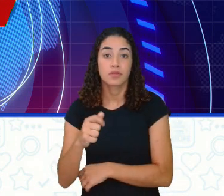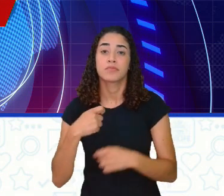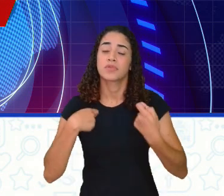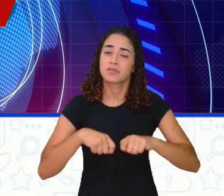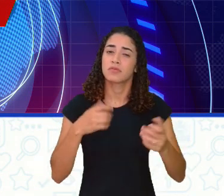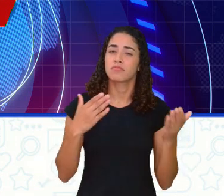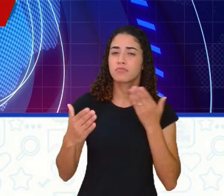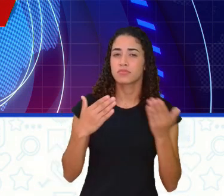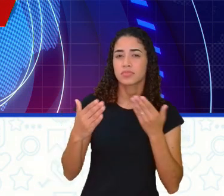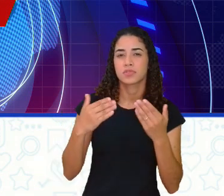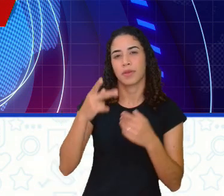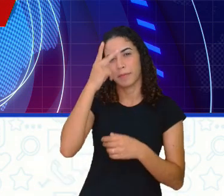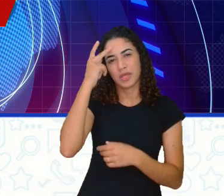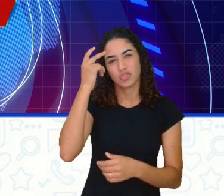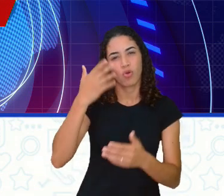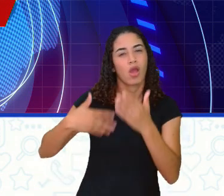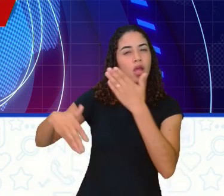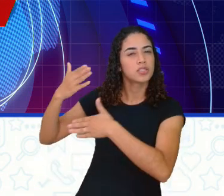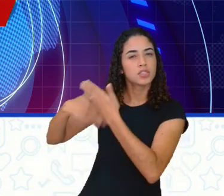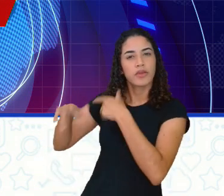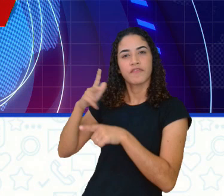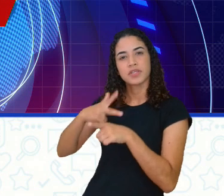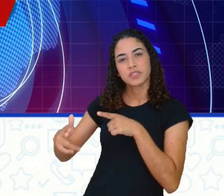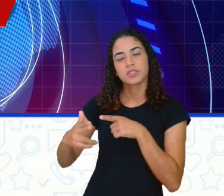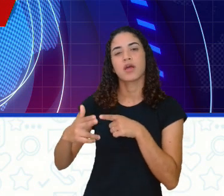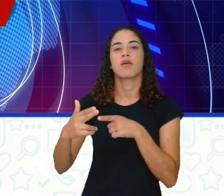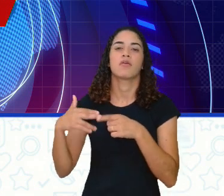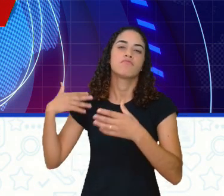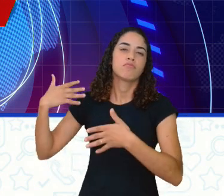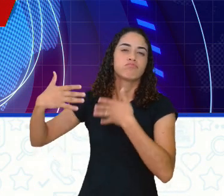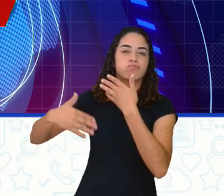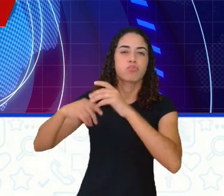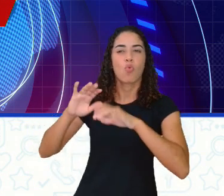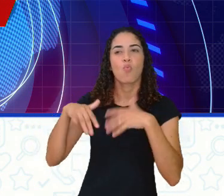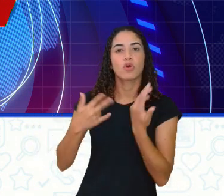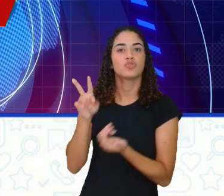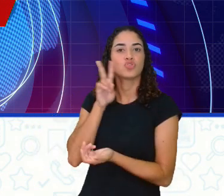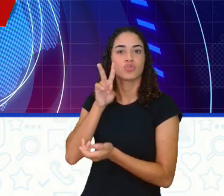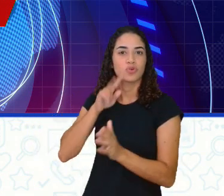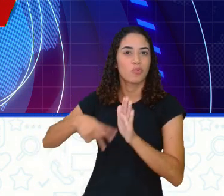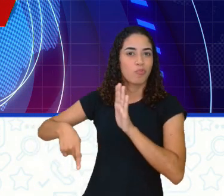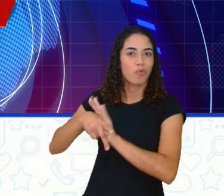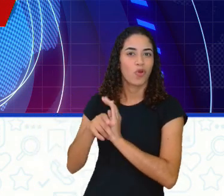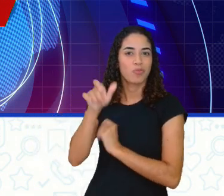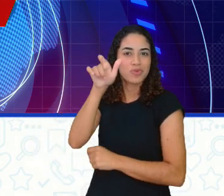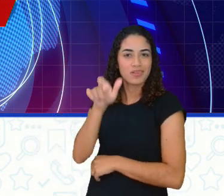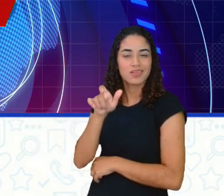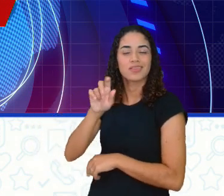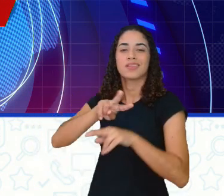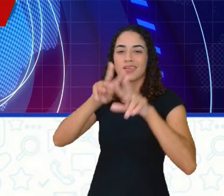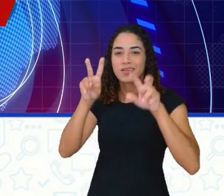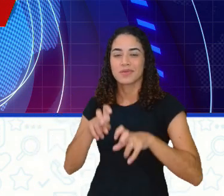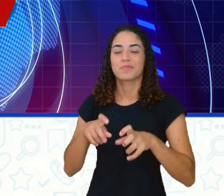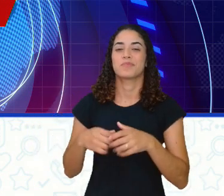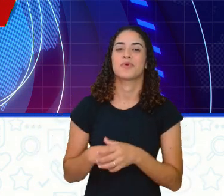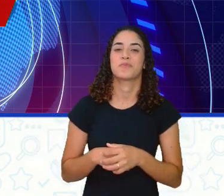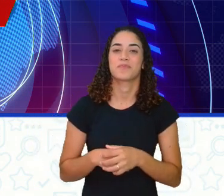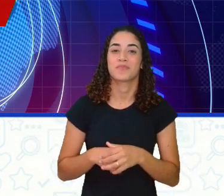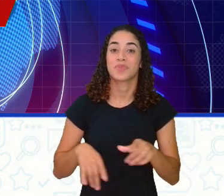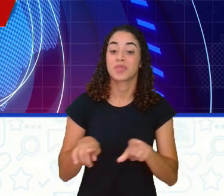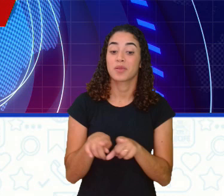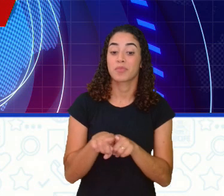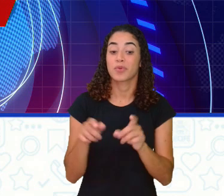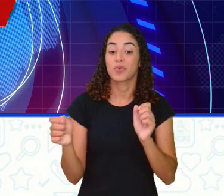os antigos vencedores, seus feitos, repercussões, qual é a história da astronomia, qual é a história da astronomia com o